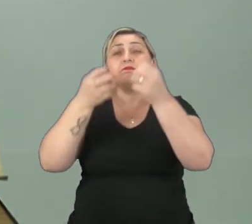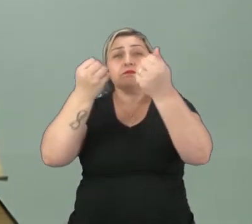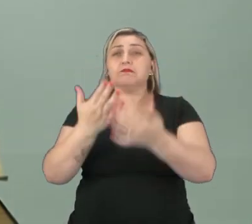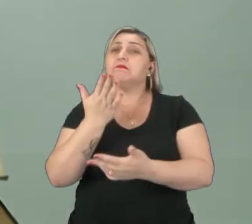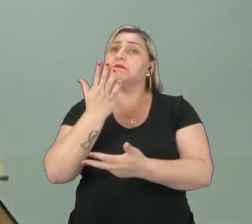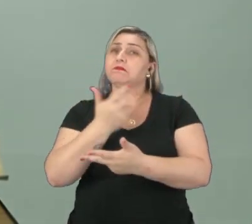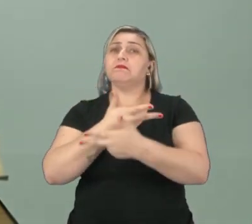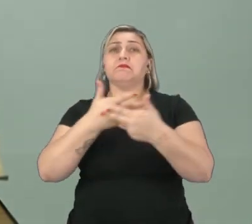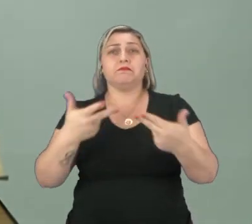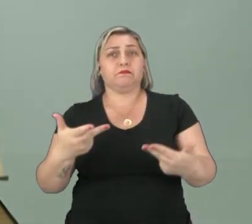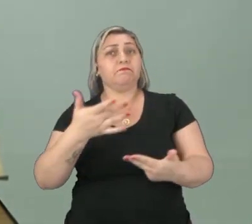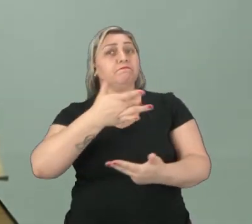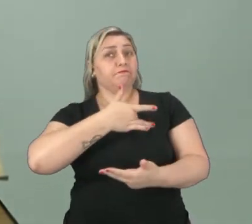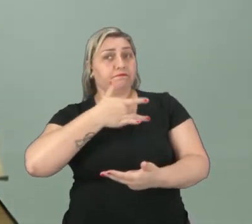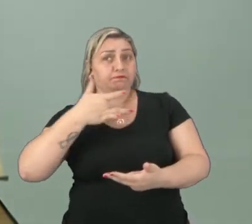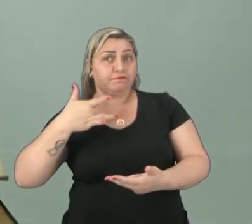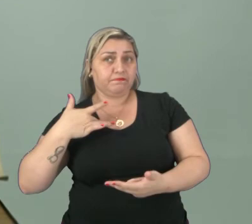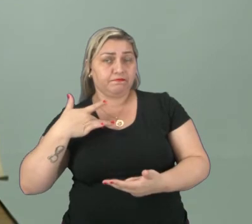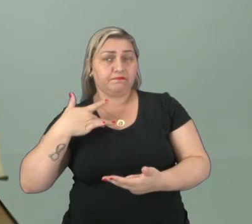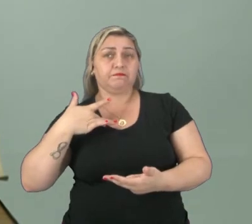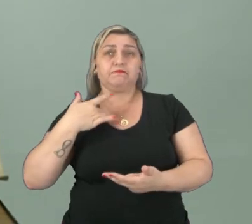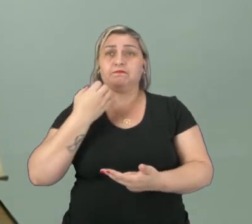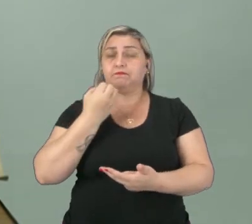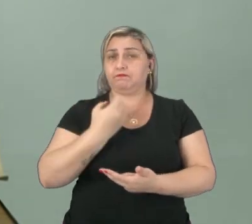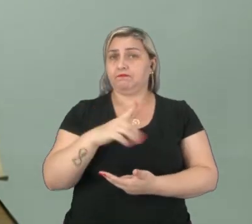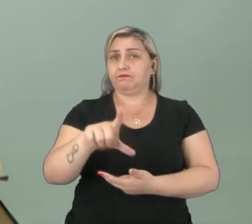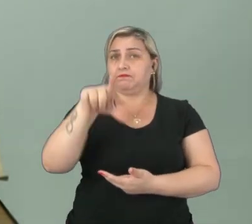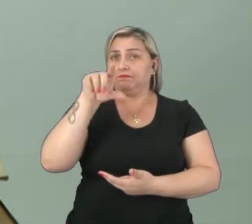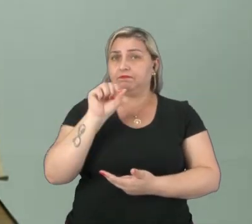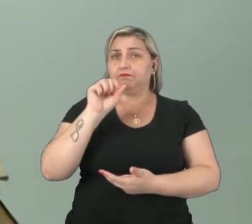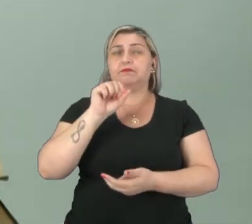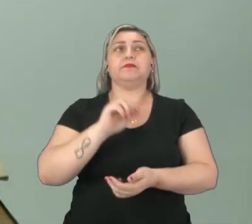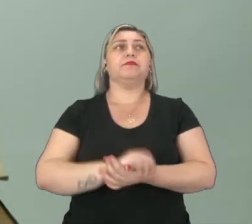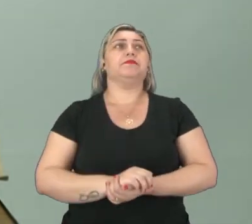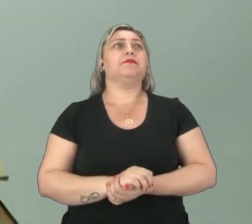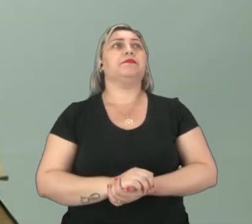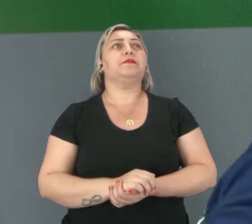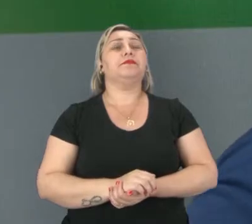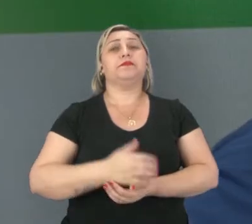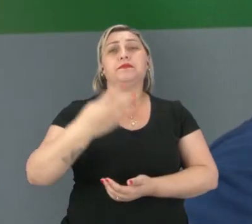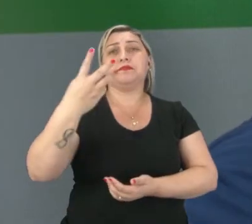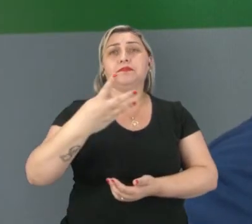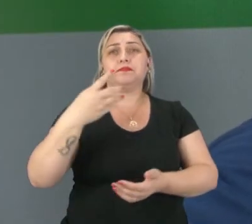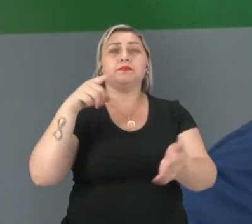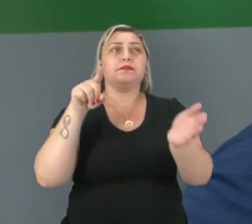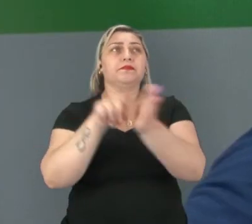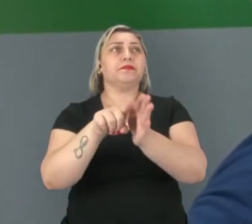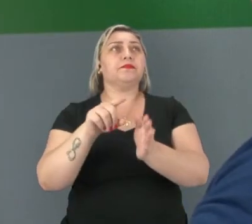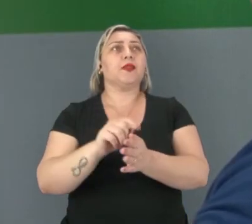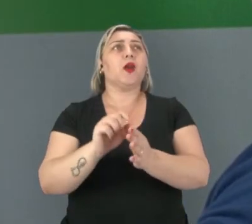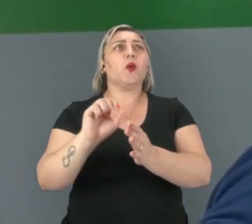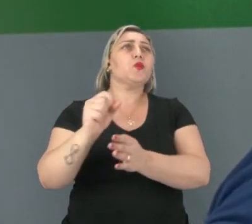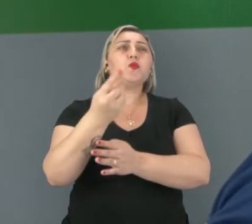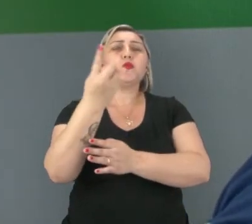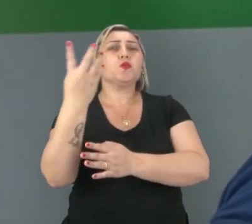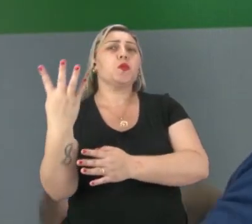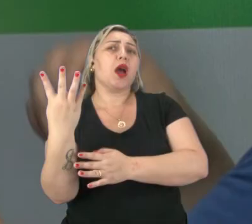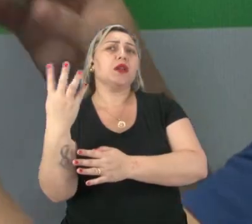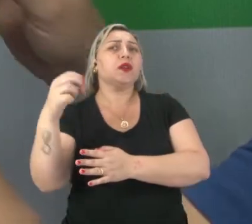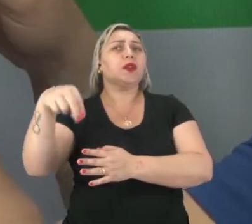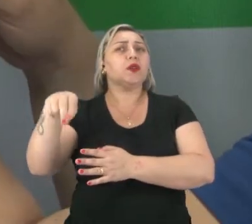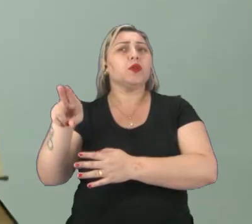de alimentação saudável e das boas escolhas. Vamos lá para a nossa terceira pergunta. Quais são os tipos